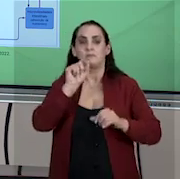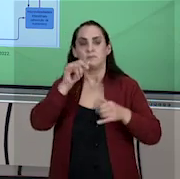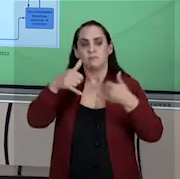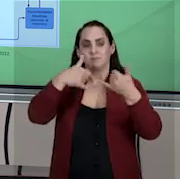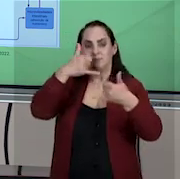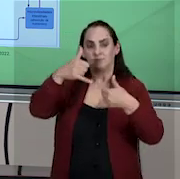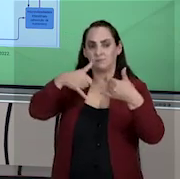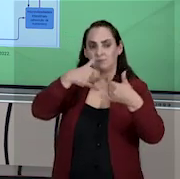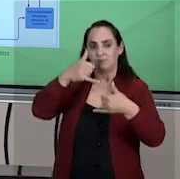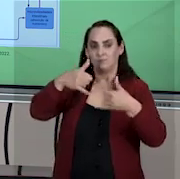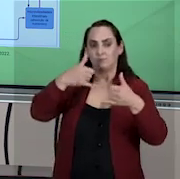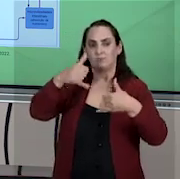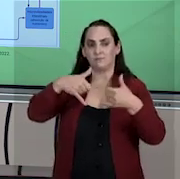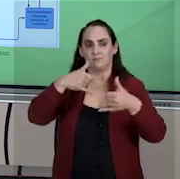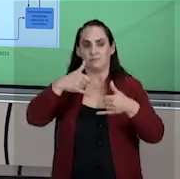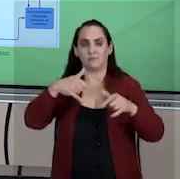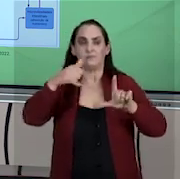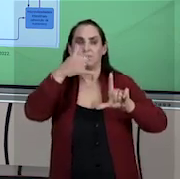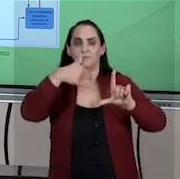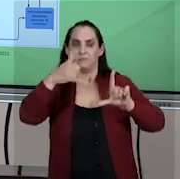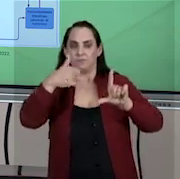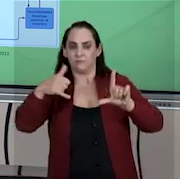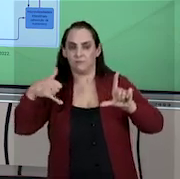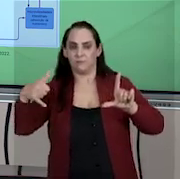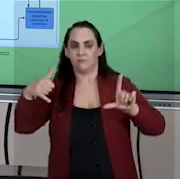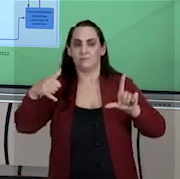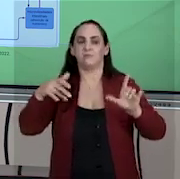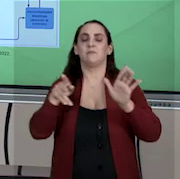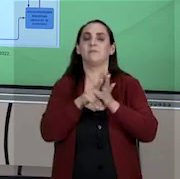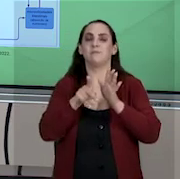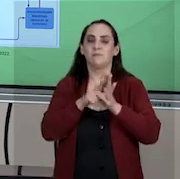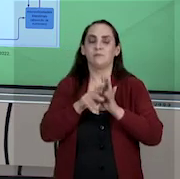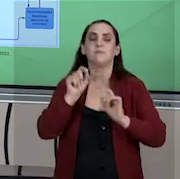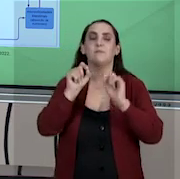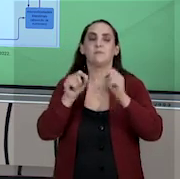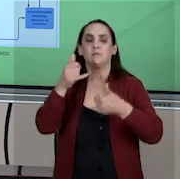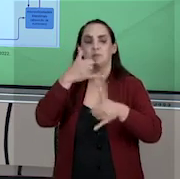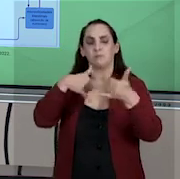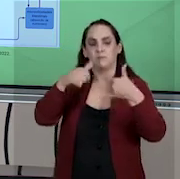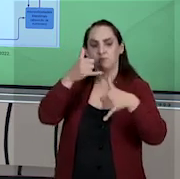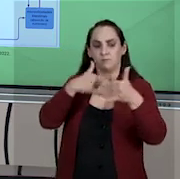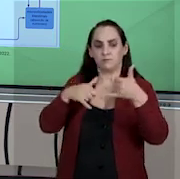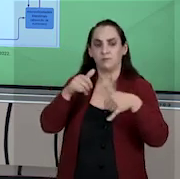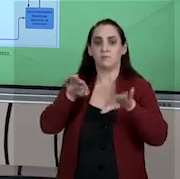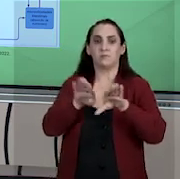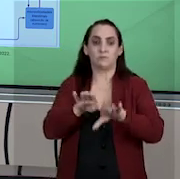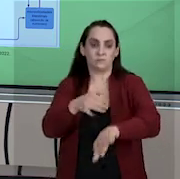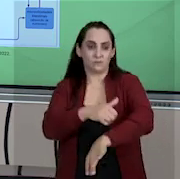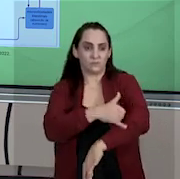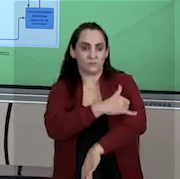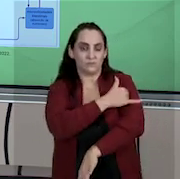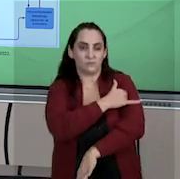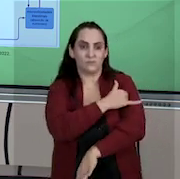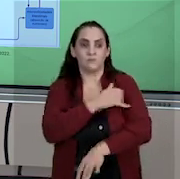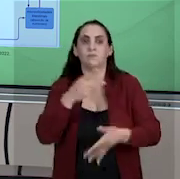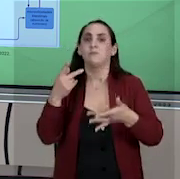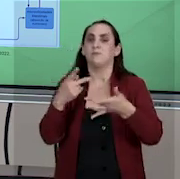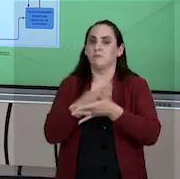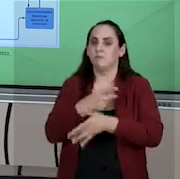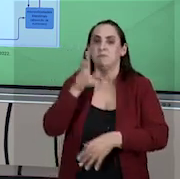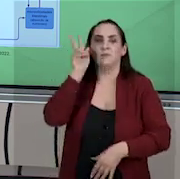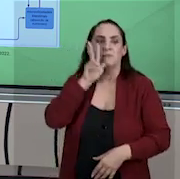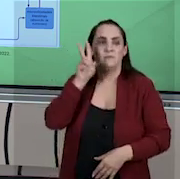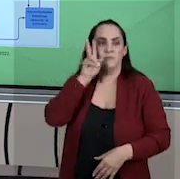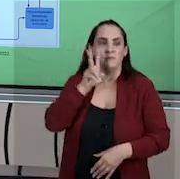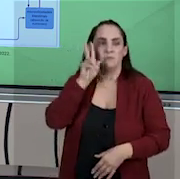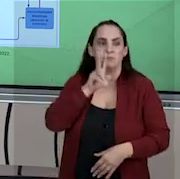lipídios, óleos e gorduras. Isso, gente, depois que ocorre o processo de digestão química por meio das enzimas, lembra lá da